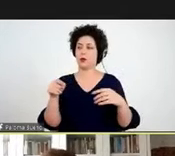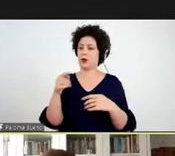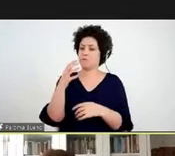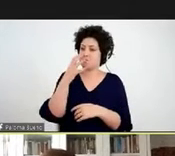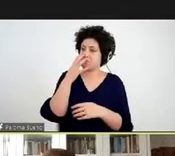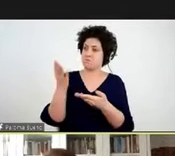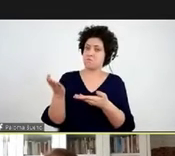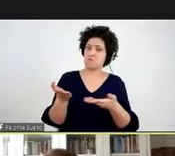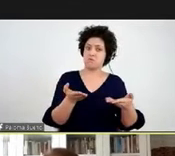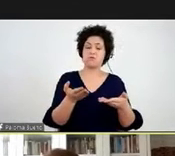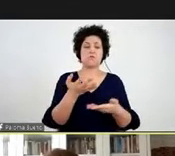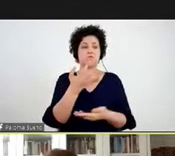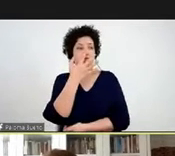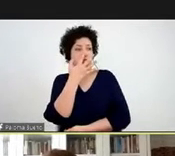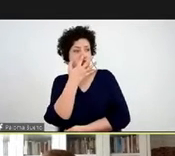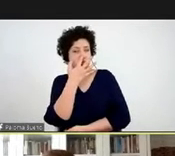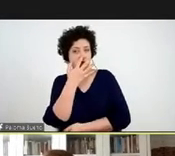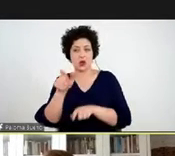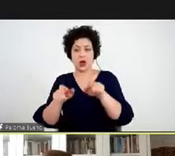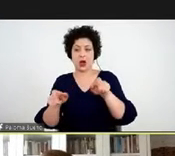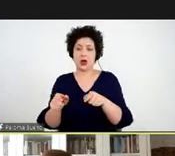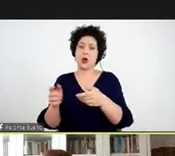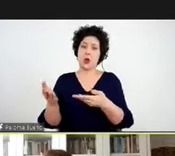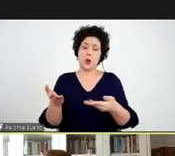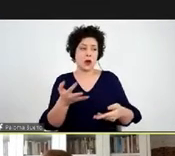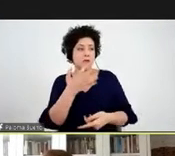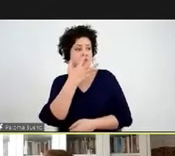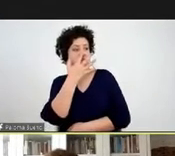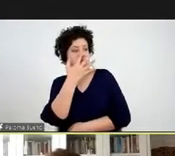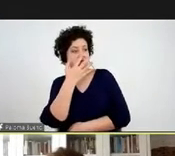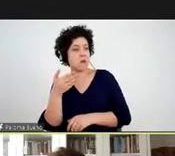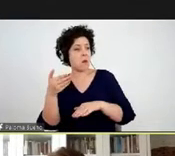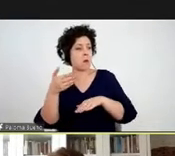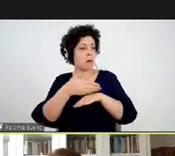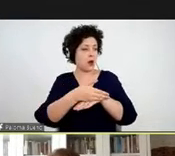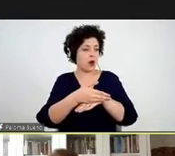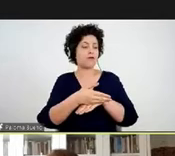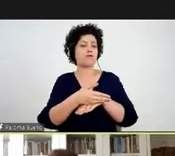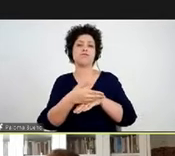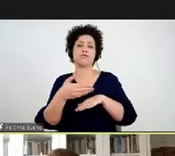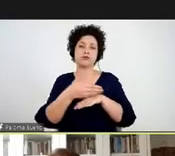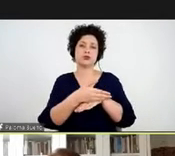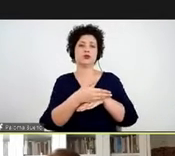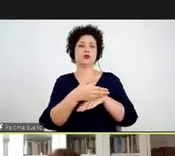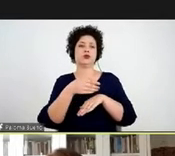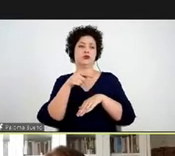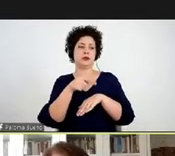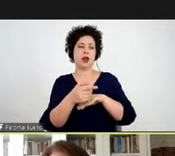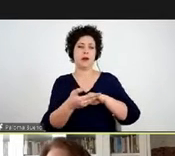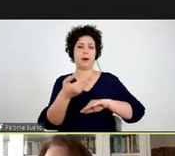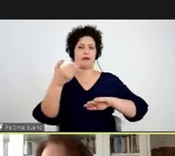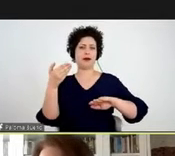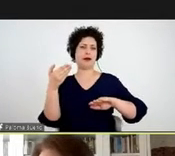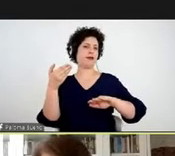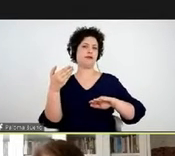convidado. Eles ficavam muito impressionados em estar ocupando o espaço que foi da construção